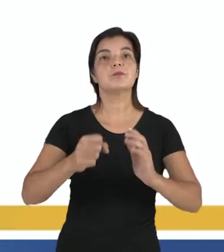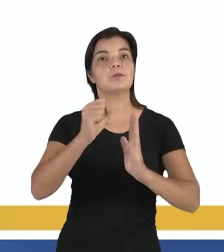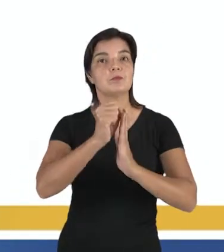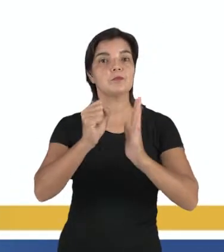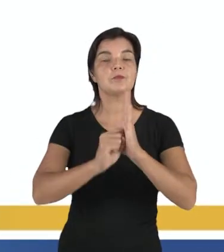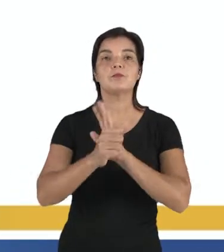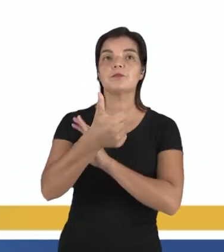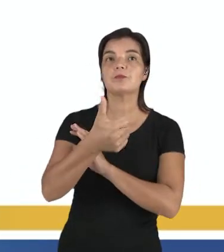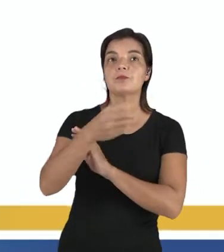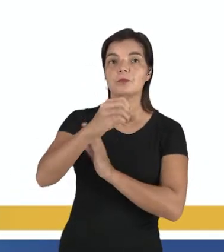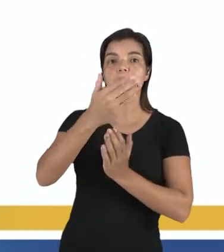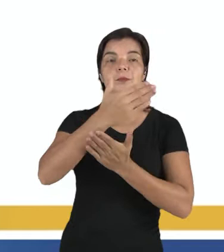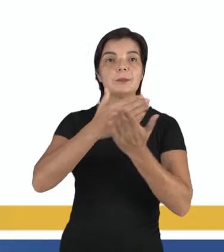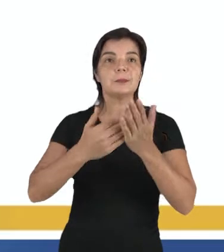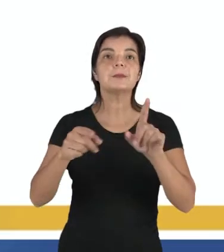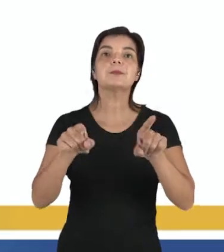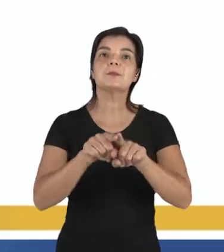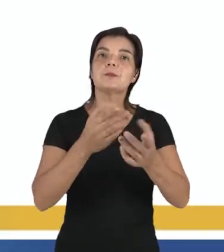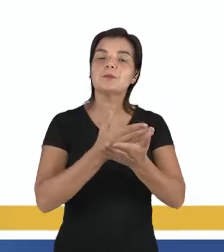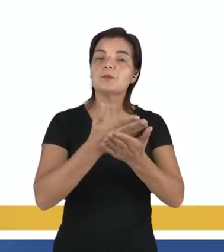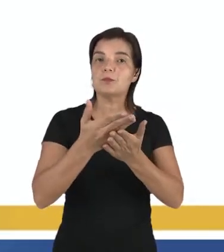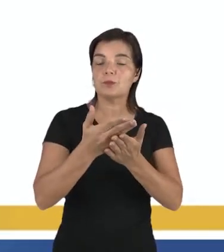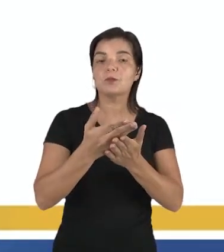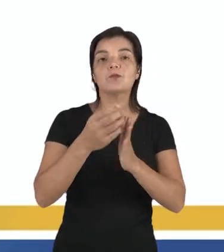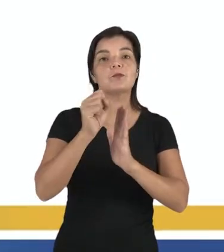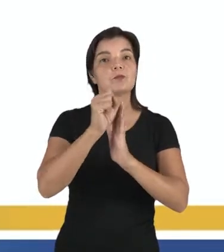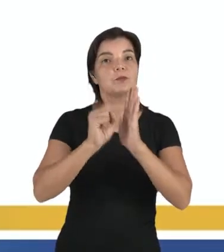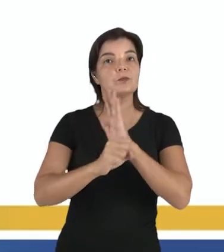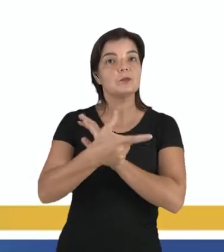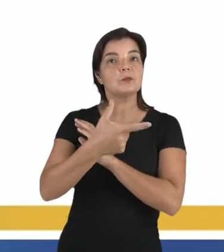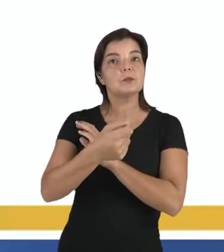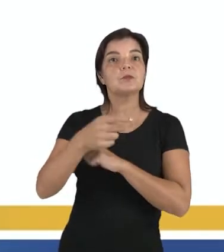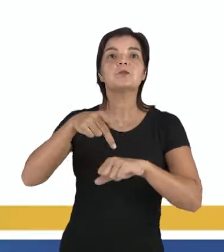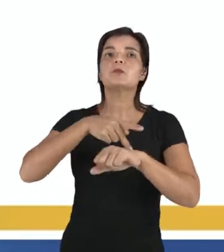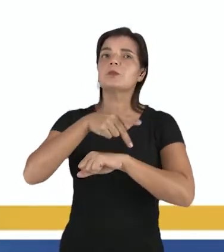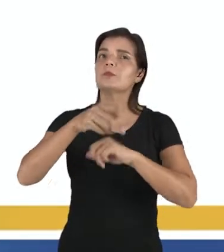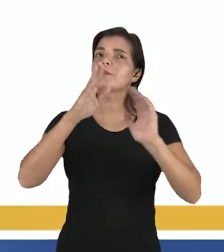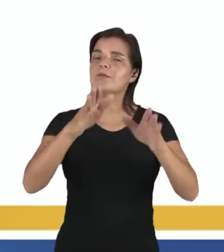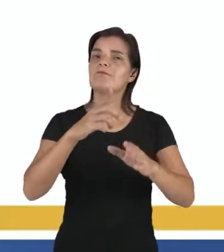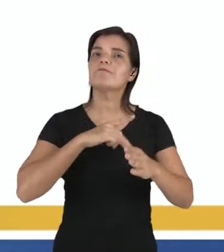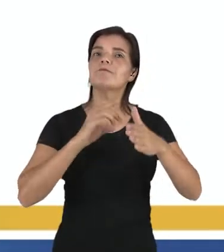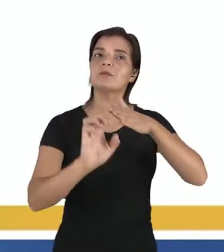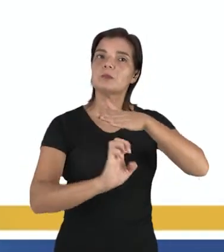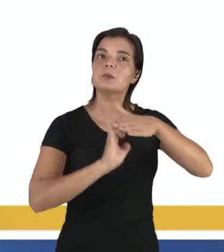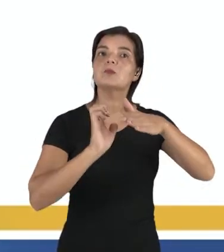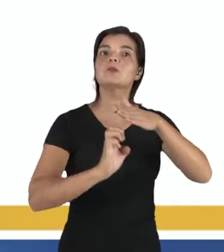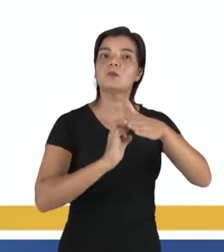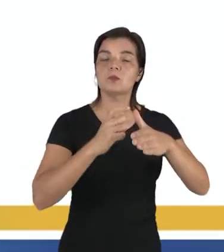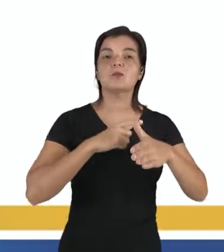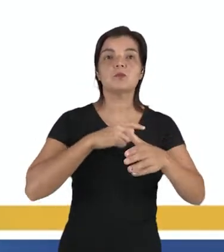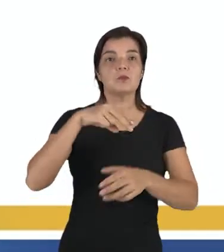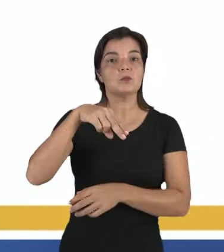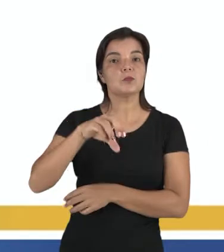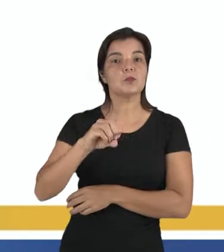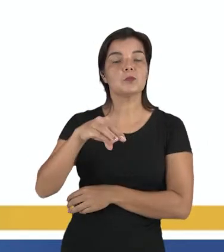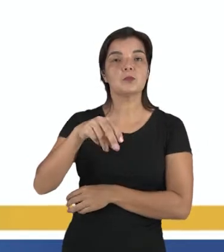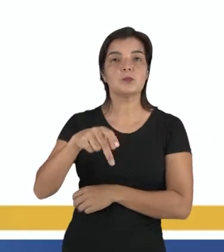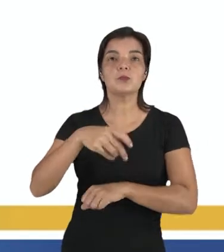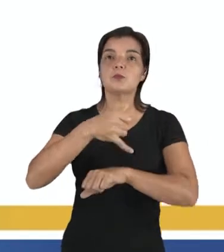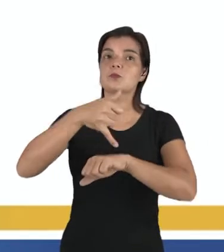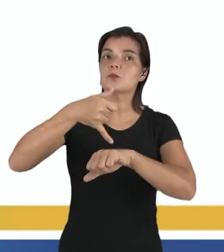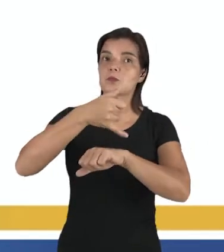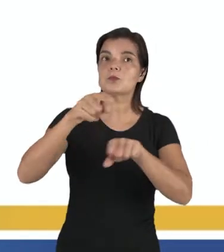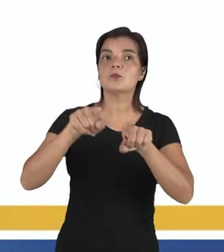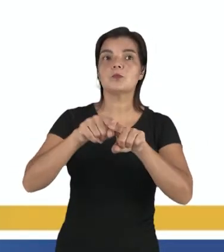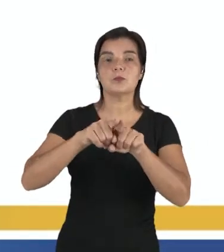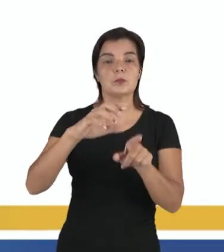do século XIX. No início do século XX, o país já possuía grandes empresas que detinham monopólios de petróleo,